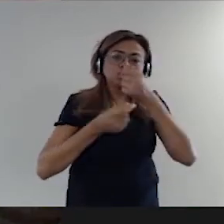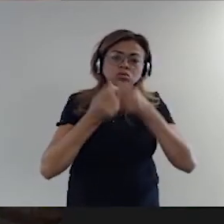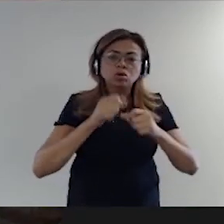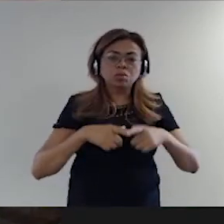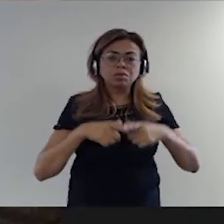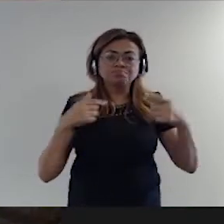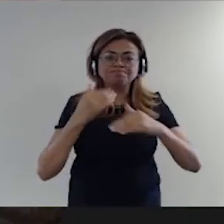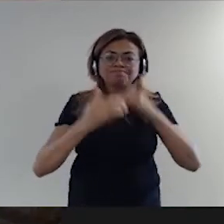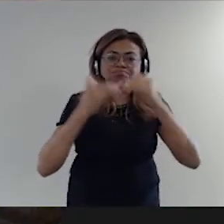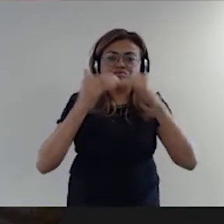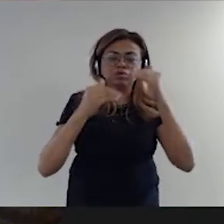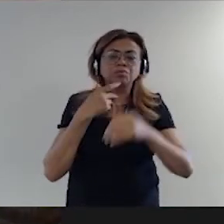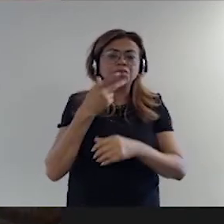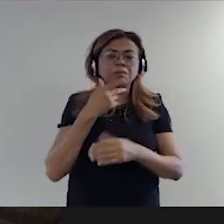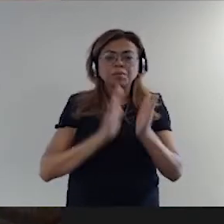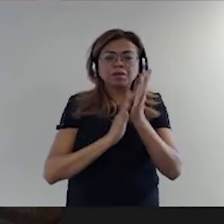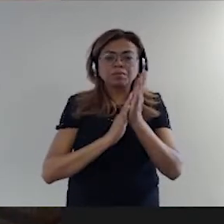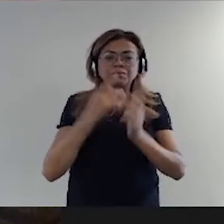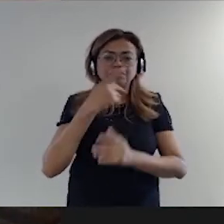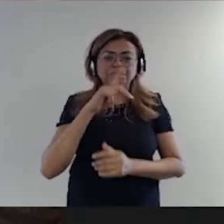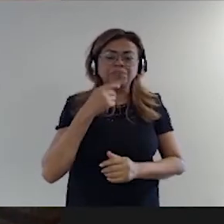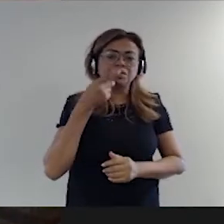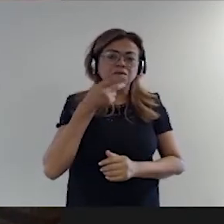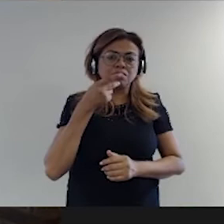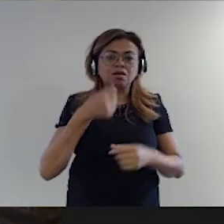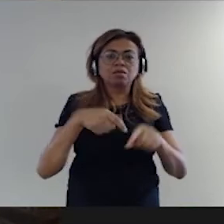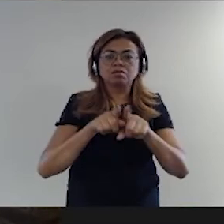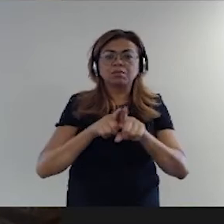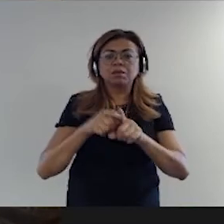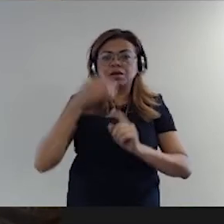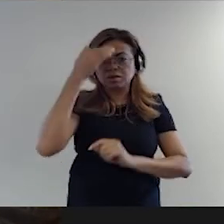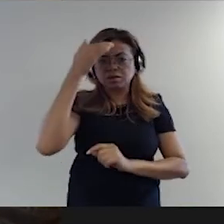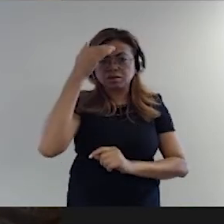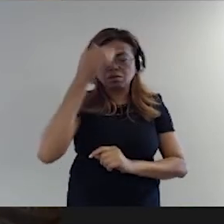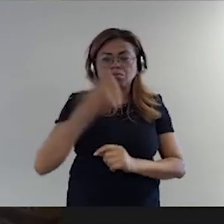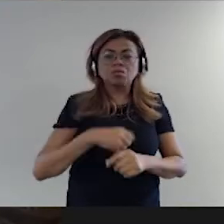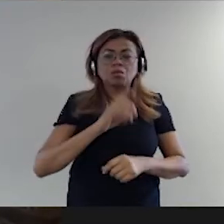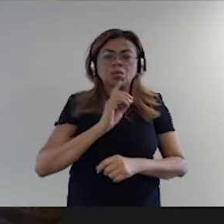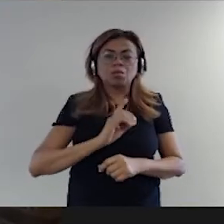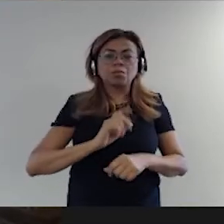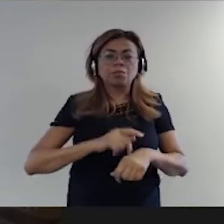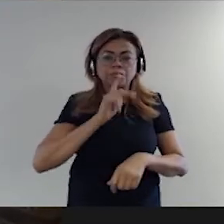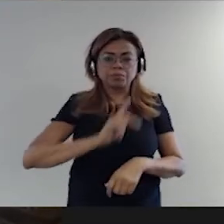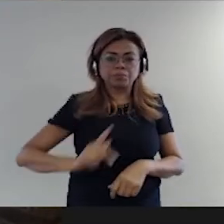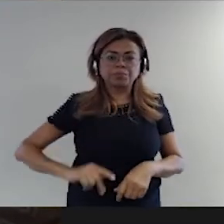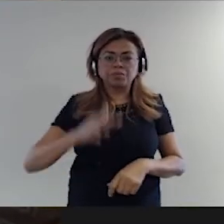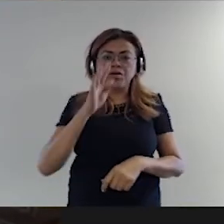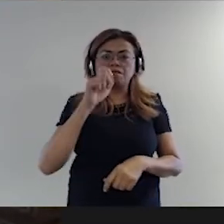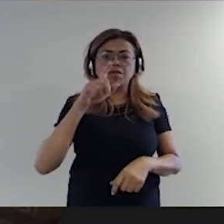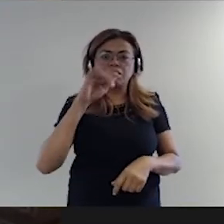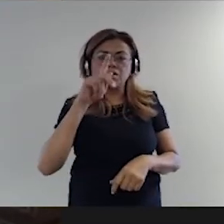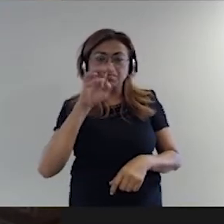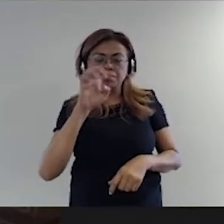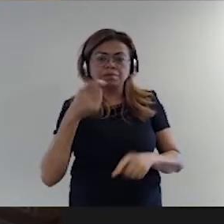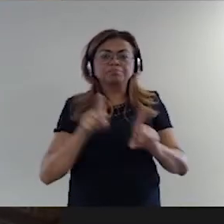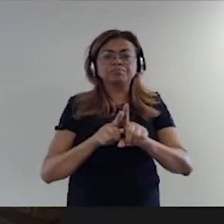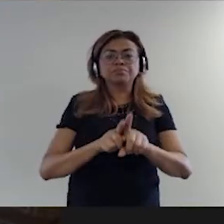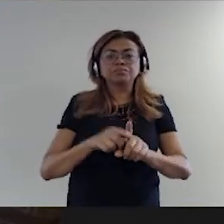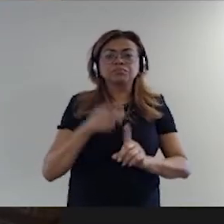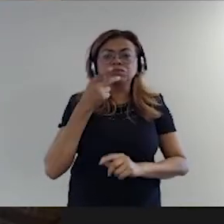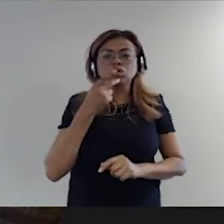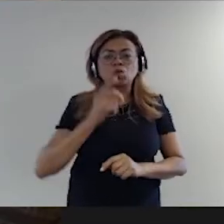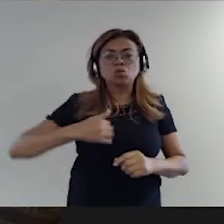sua condução. Quero agradecer ao presidente Felipe Santa Cruz, que tem dialogado em todos os momentos com o